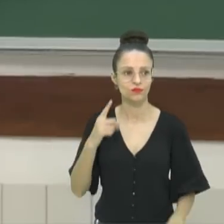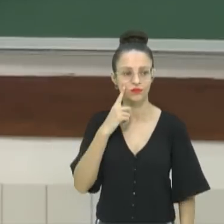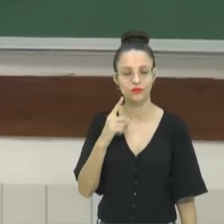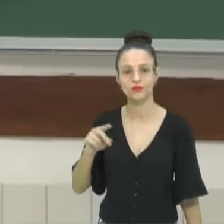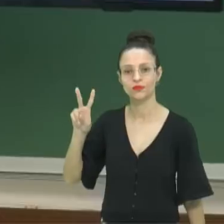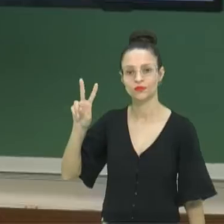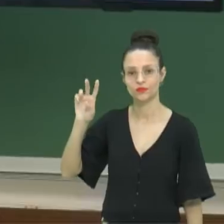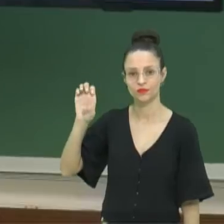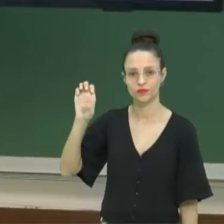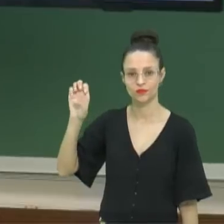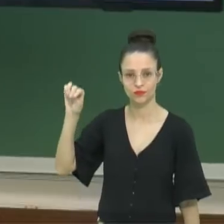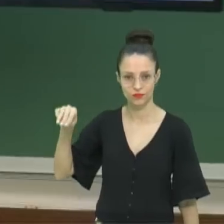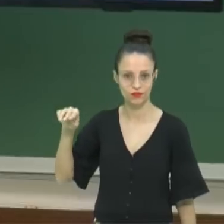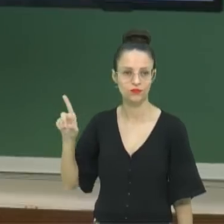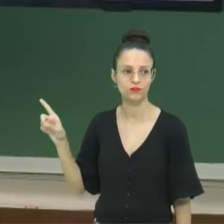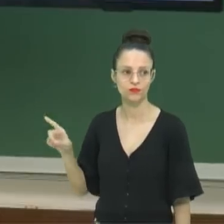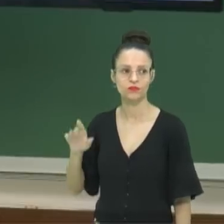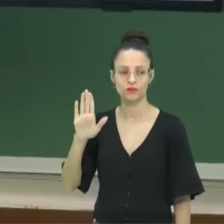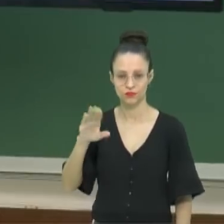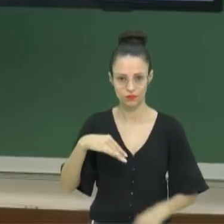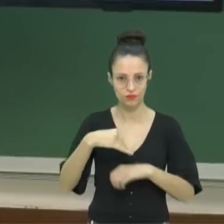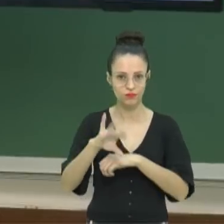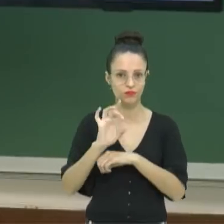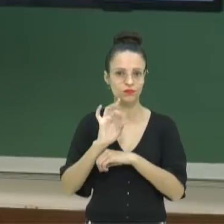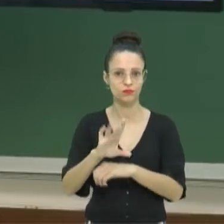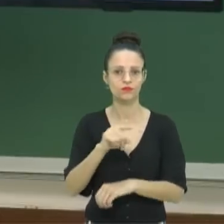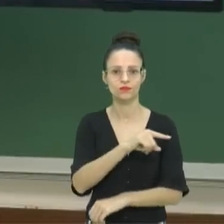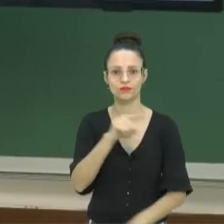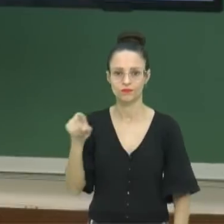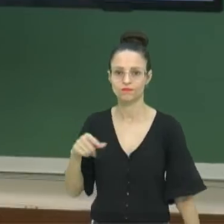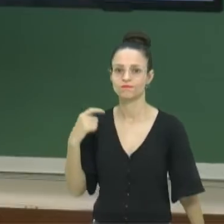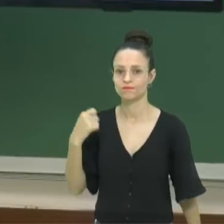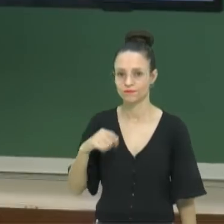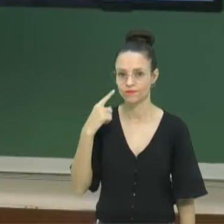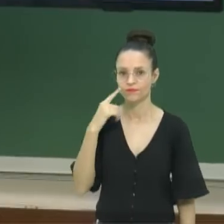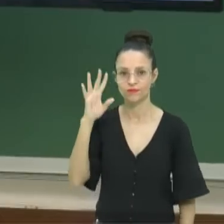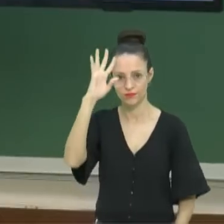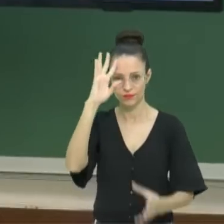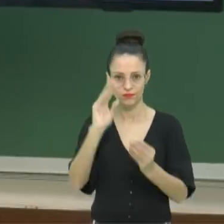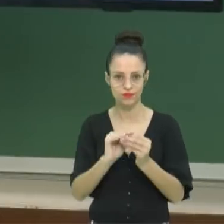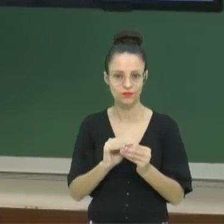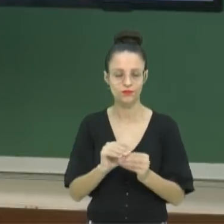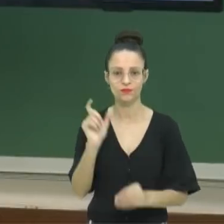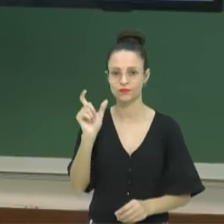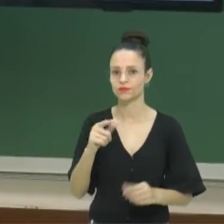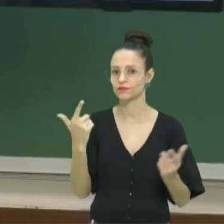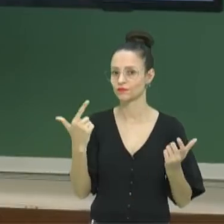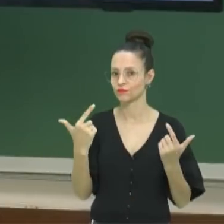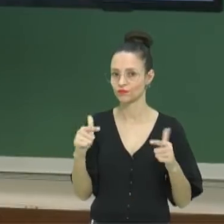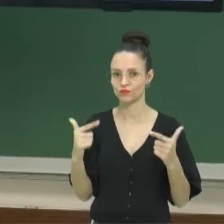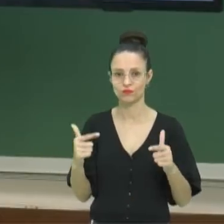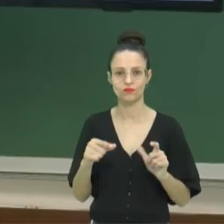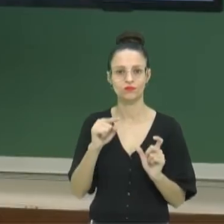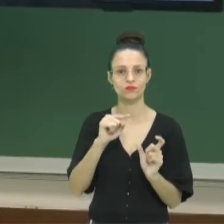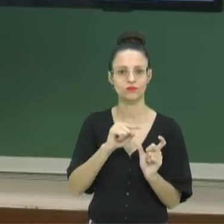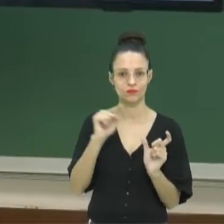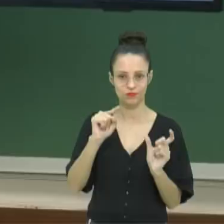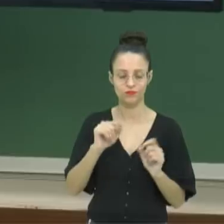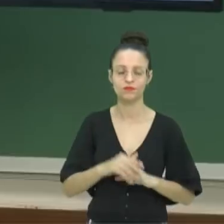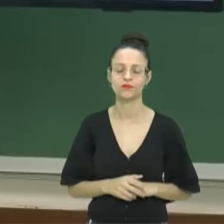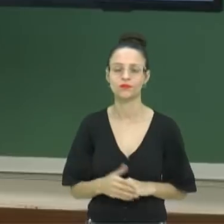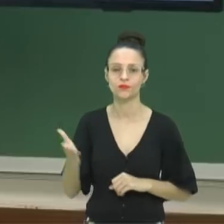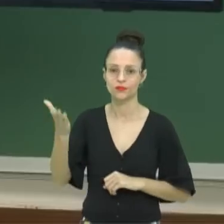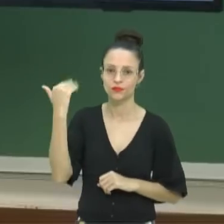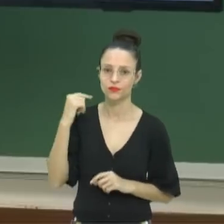O vem, tá? E aí eu já dou uma dica que você vai ter que entender que essa palavra já não tem mais acento. Quando